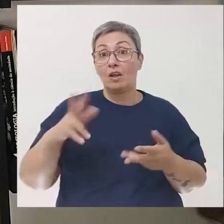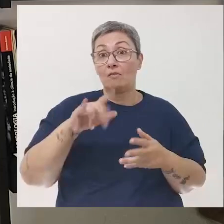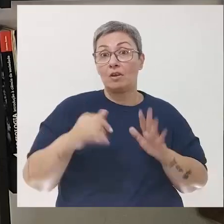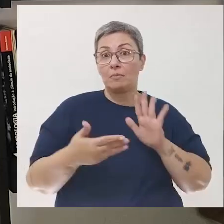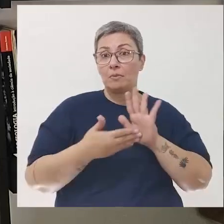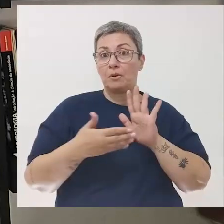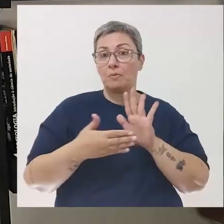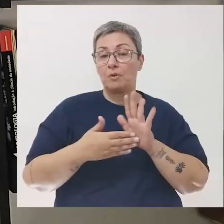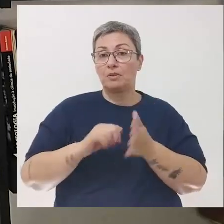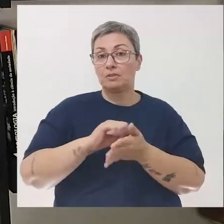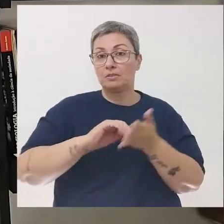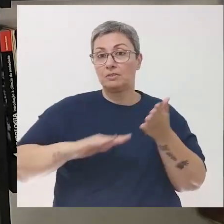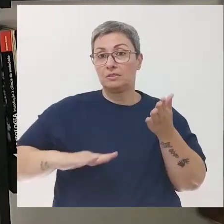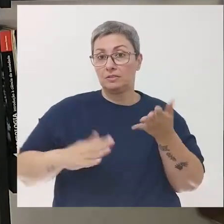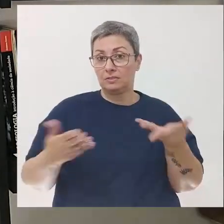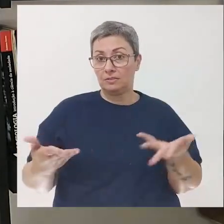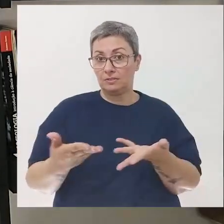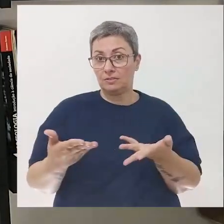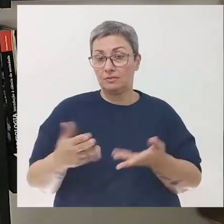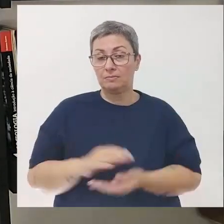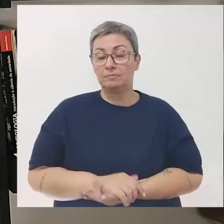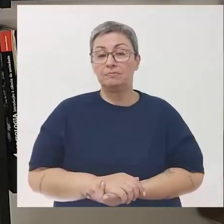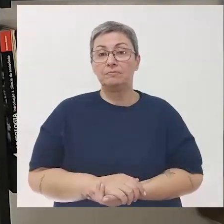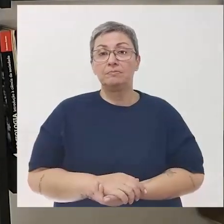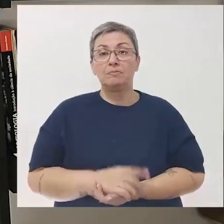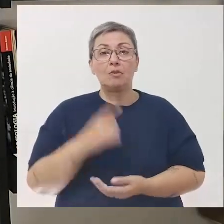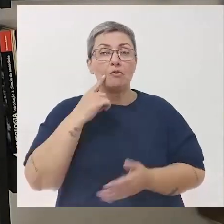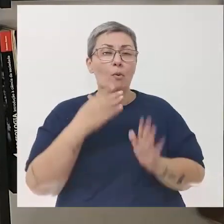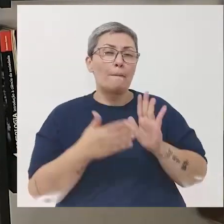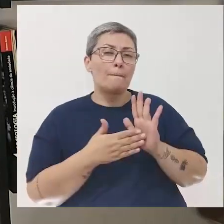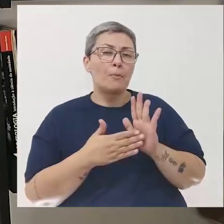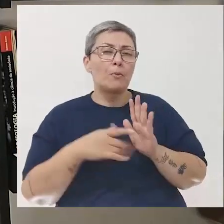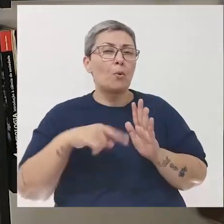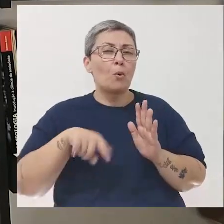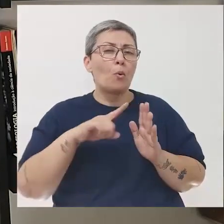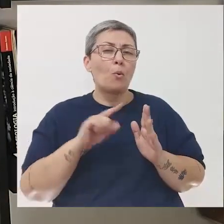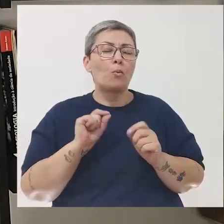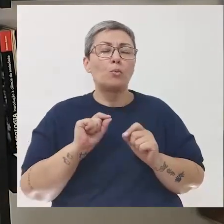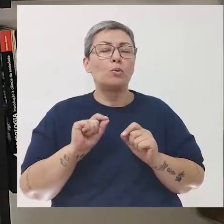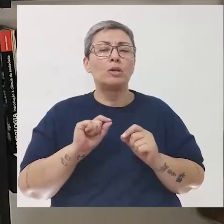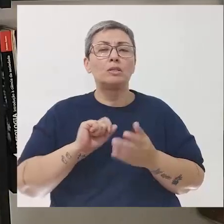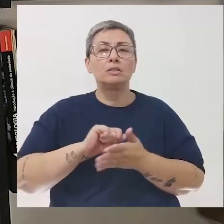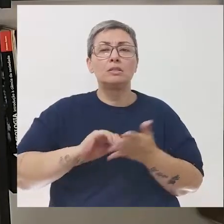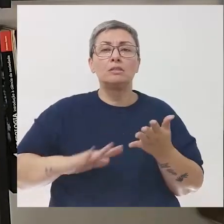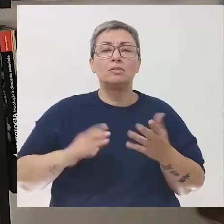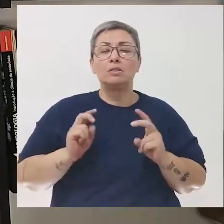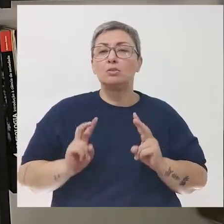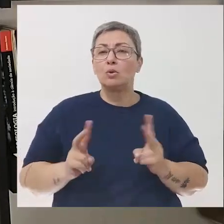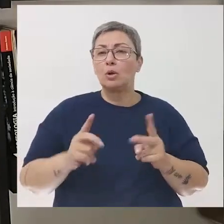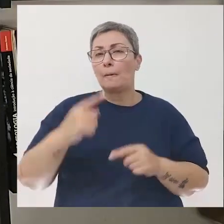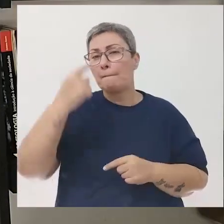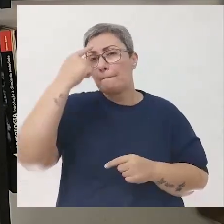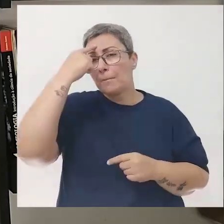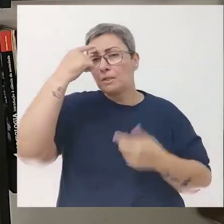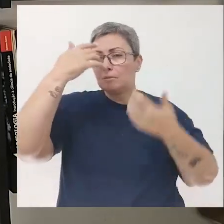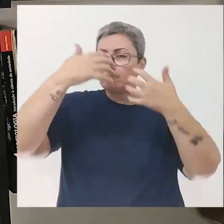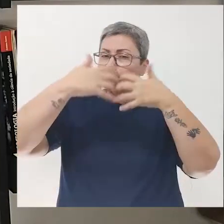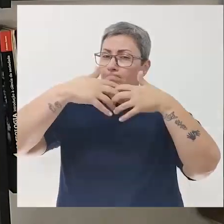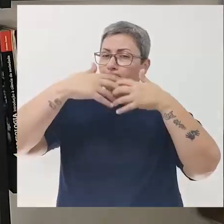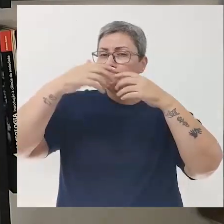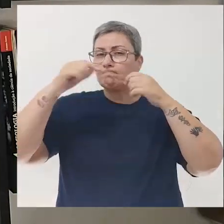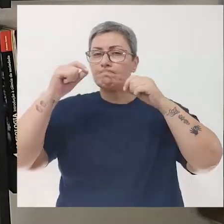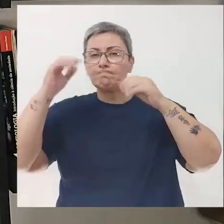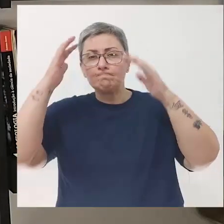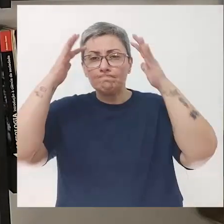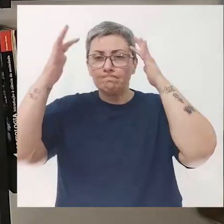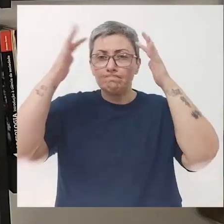Agora vamos para a proposta de atividade de hoje, tá? Eu vou propor para vocês uma atividade para que a gente continue pensando e